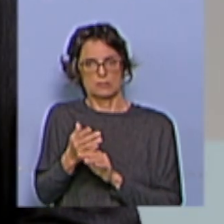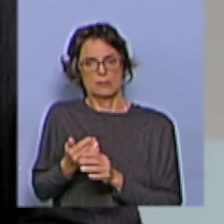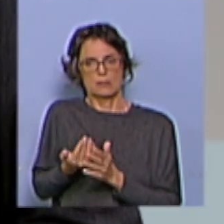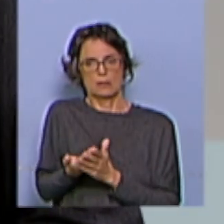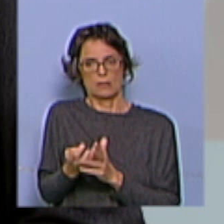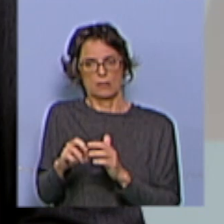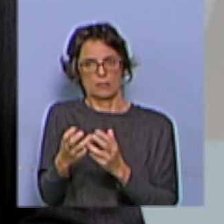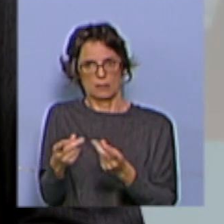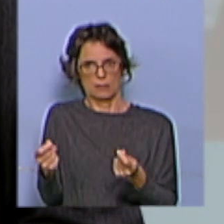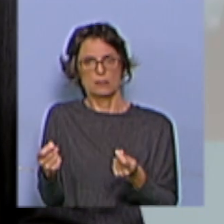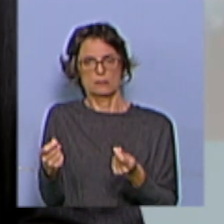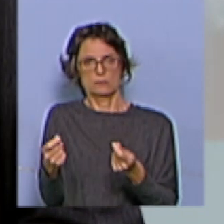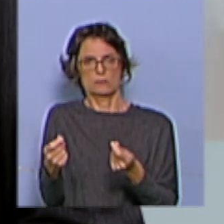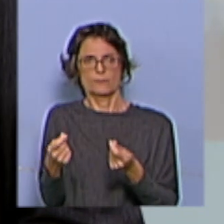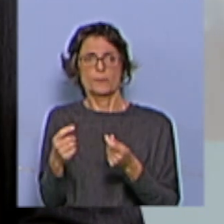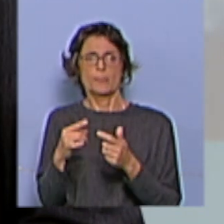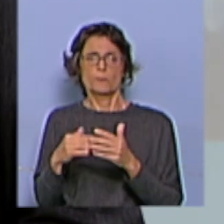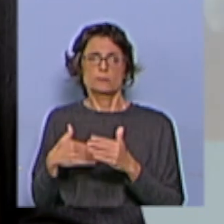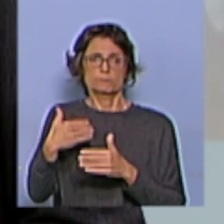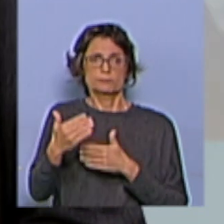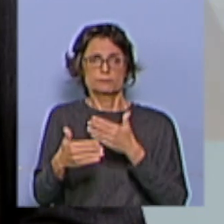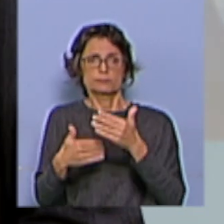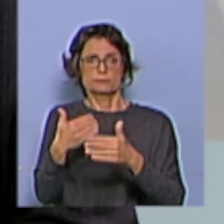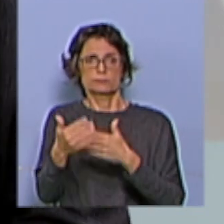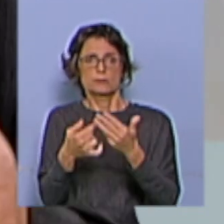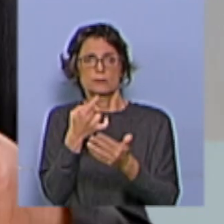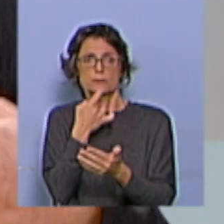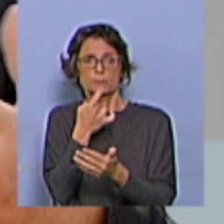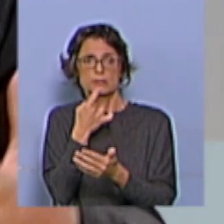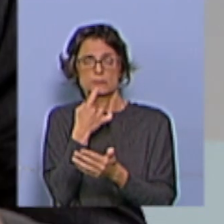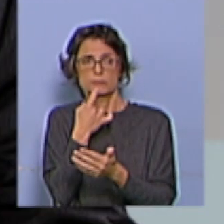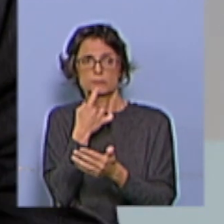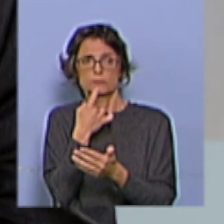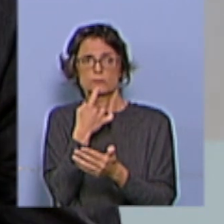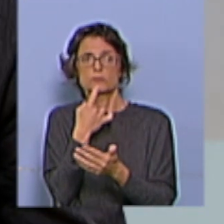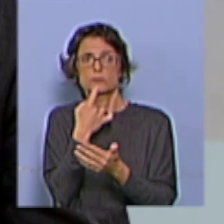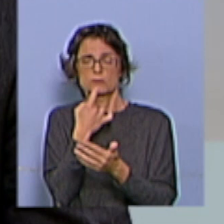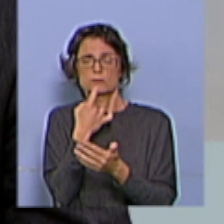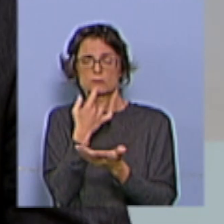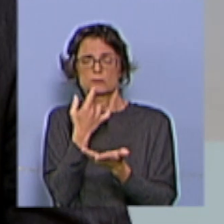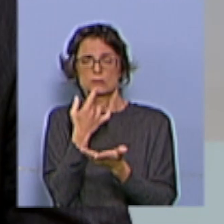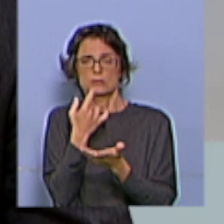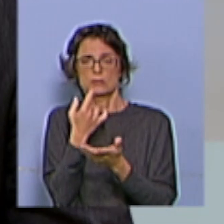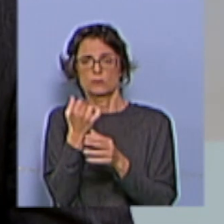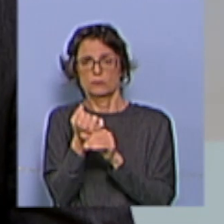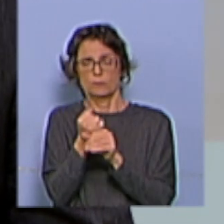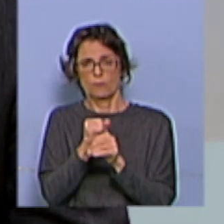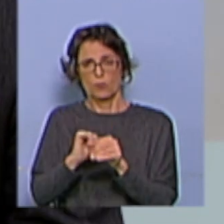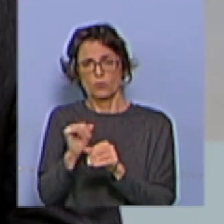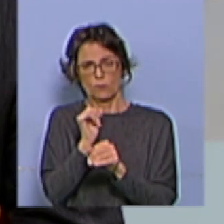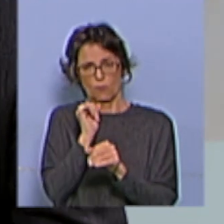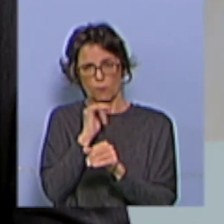tempo, demos-nos conta de que as coisas podiam processar-se dentro de uma forma mais natural,